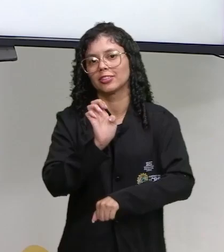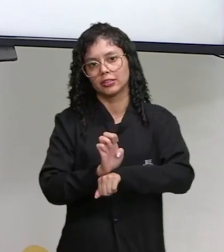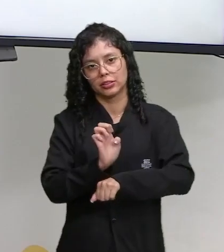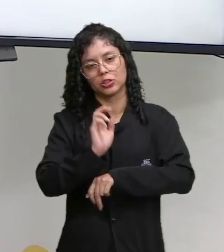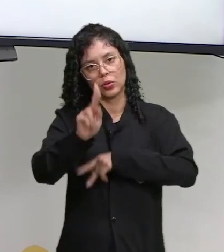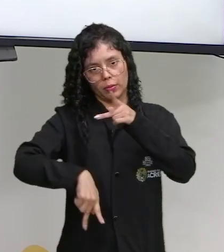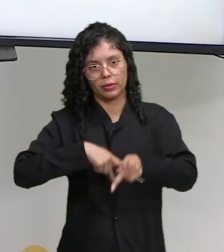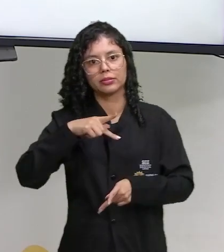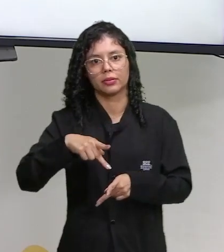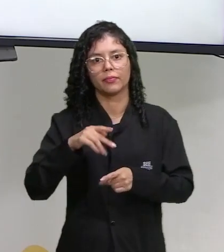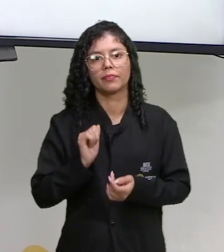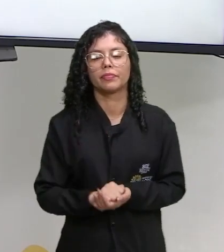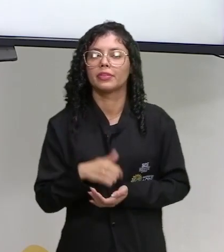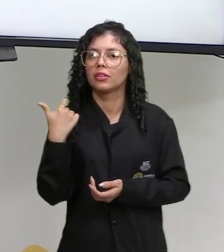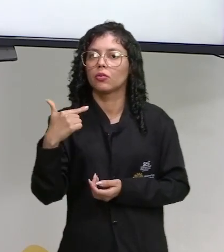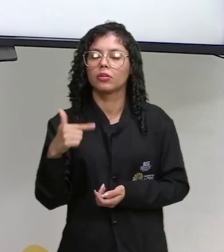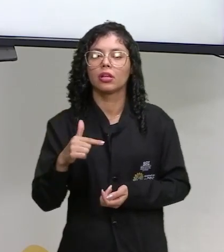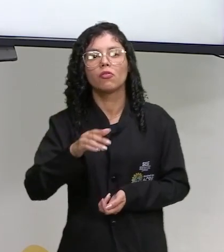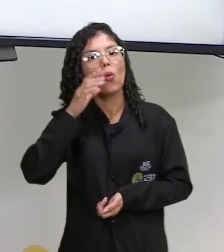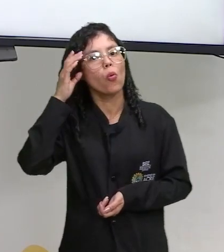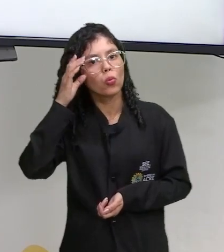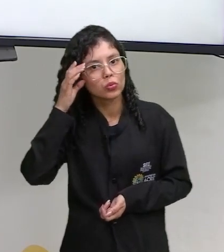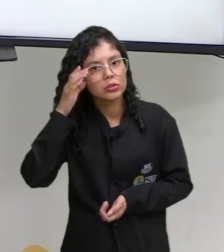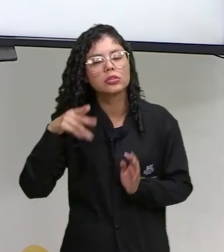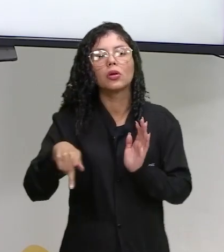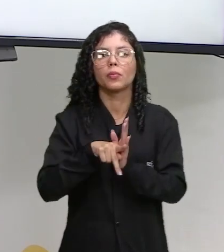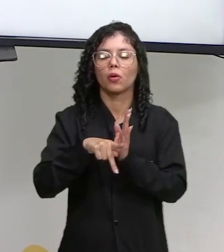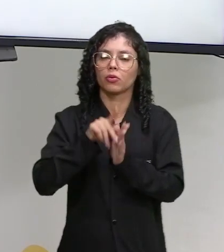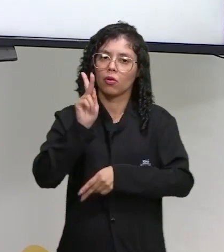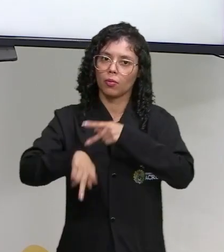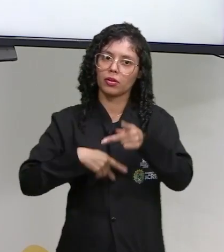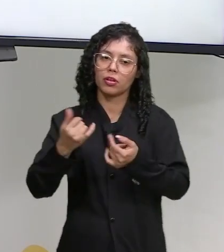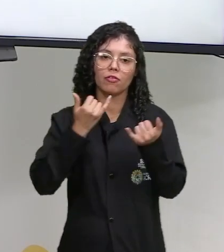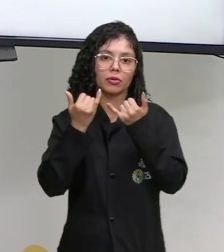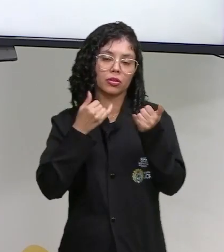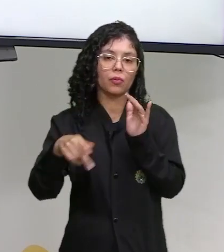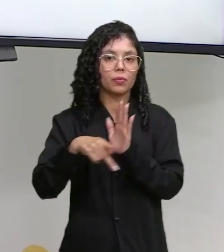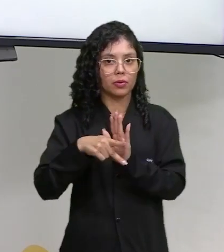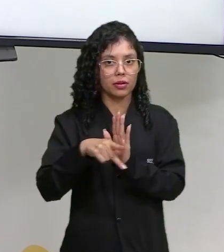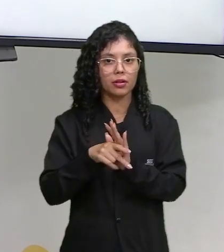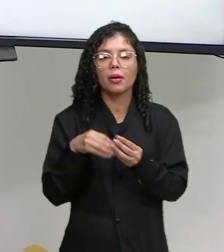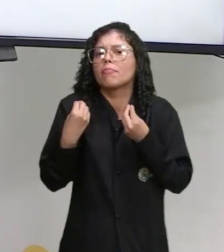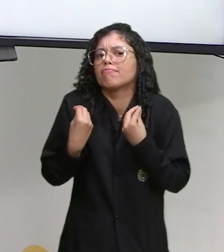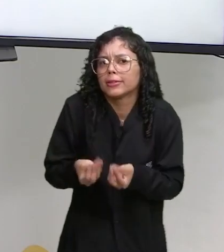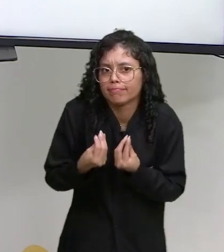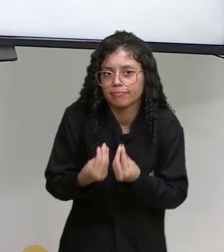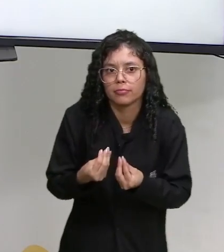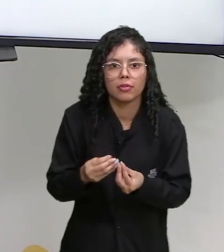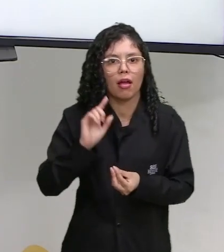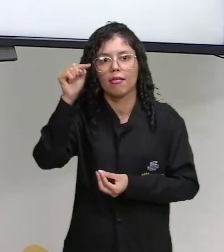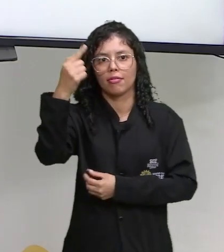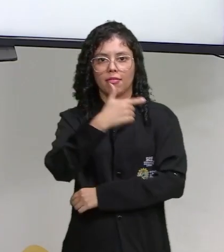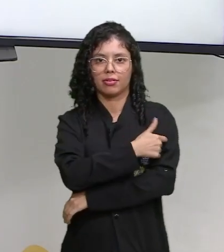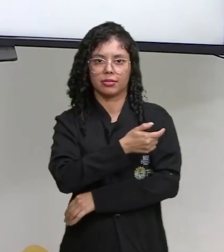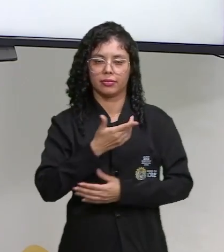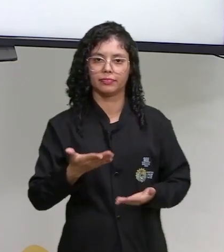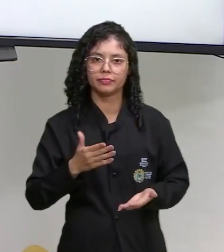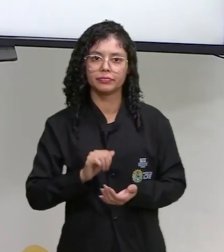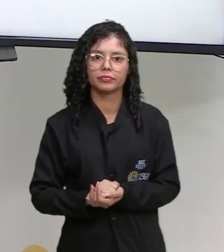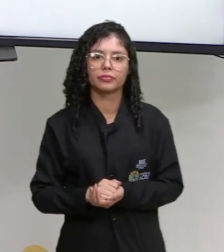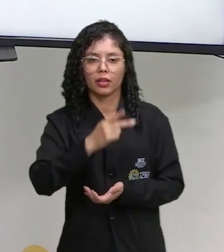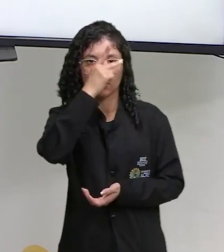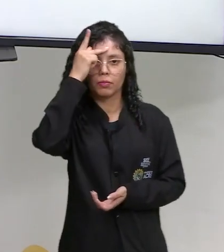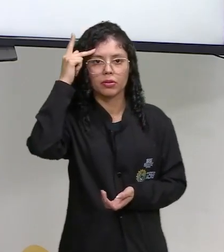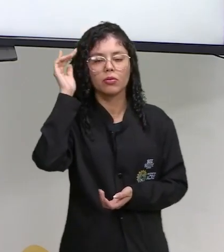com a população. Não houve conscientização e nenhum tipo de informação para a população para que servia aquela vacinação. Então,